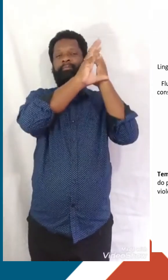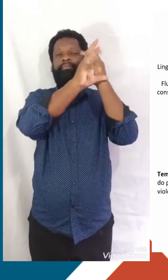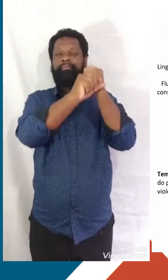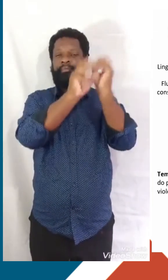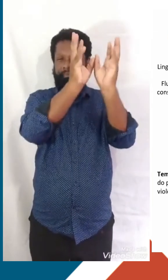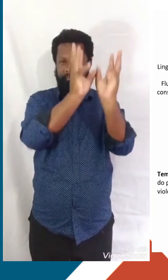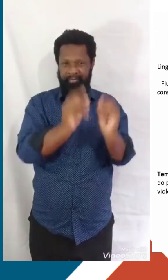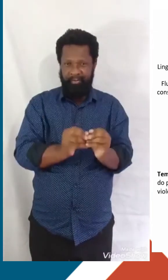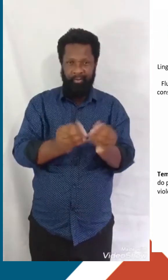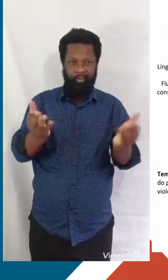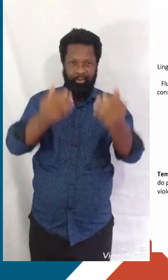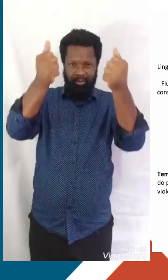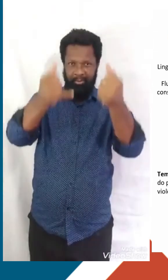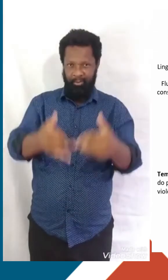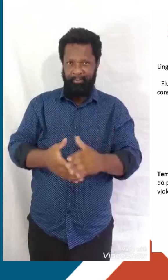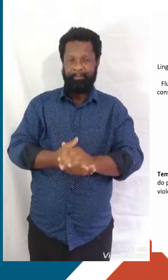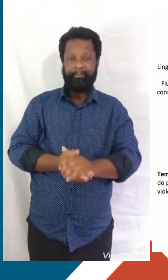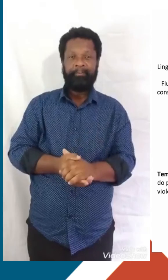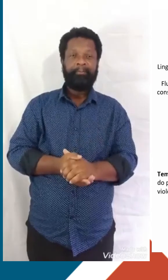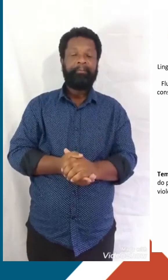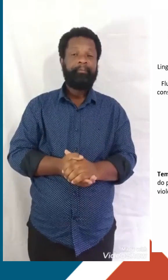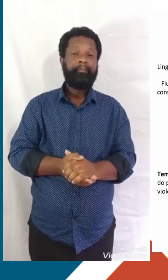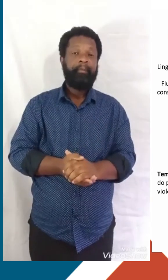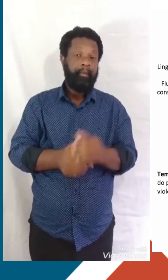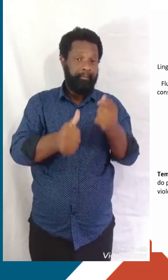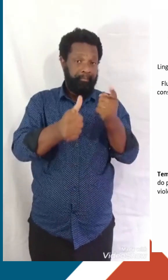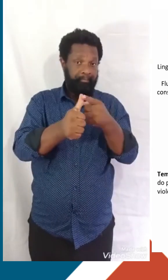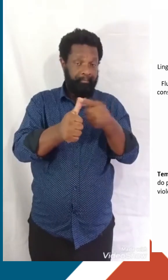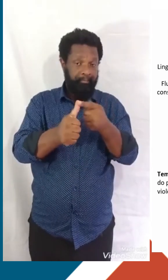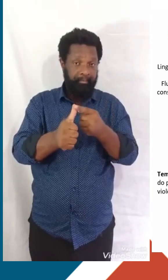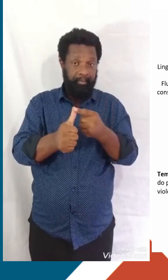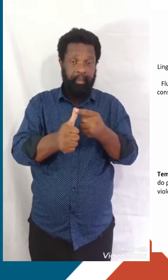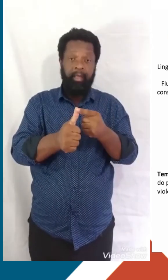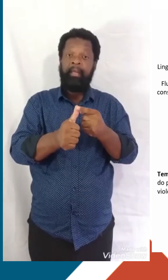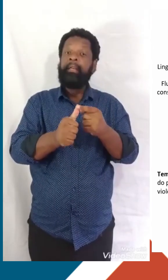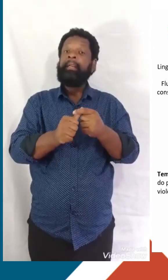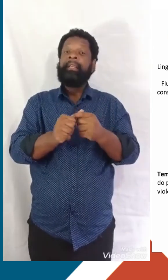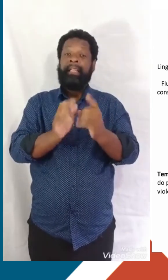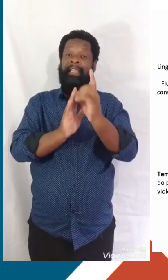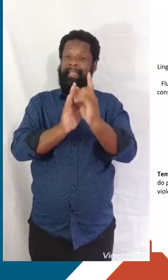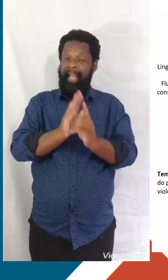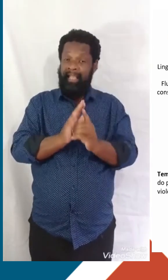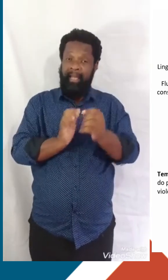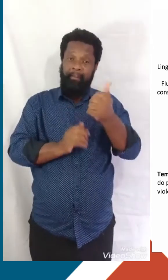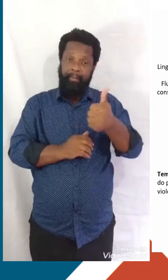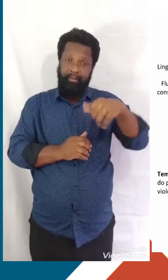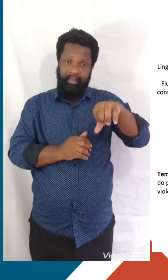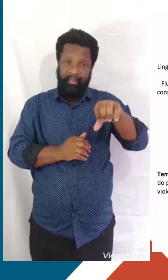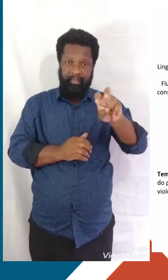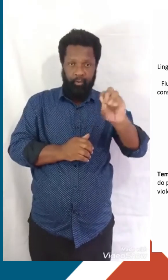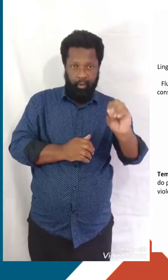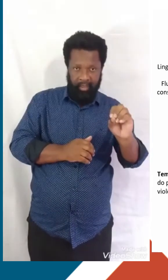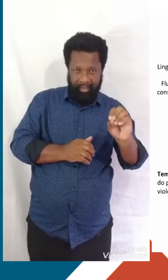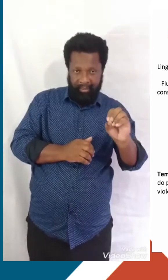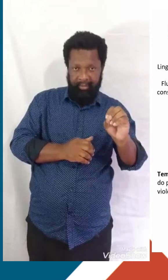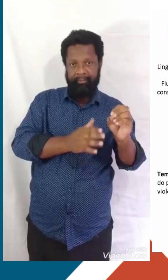nós conversamos aqui nessa aula. Bom, primeiro, nas décadas de 1950 e 1960,